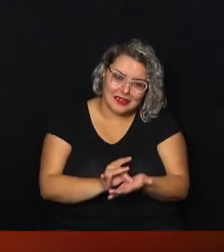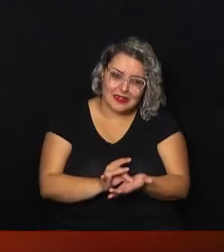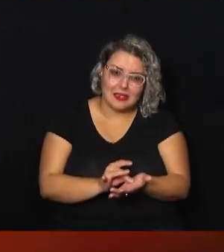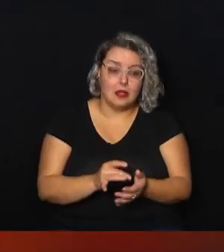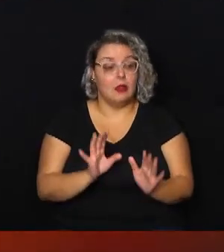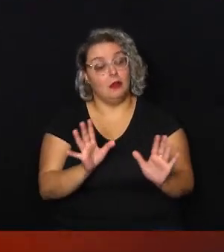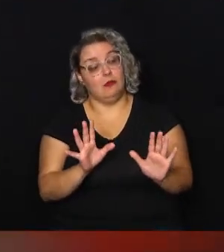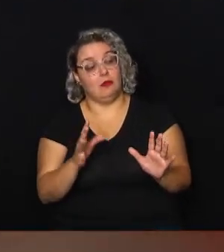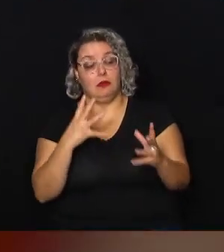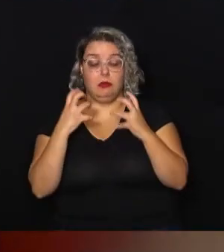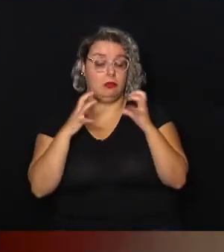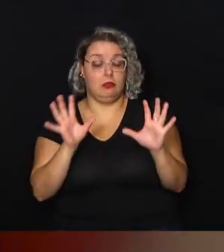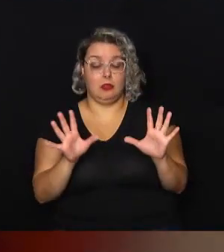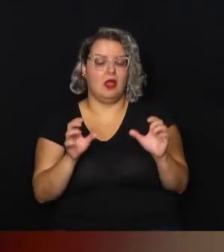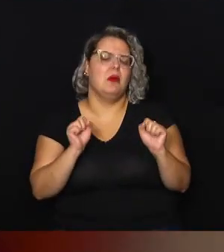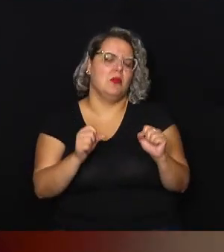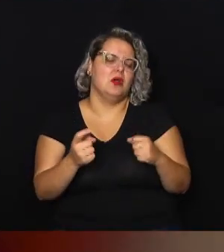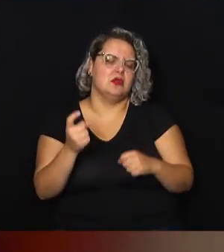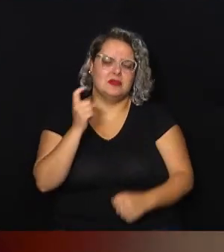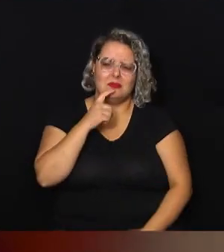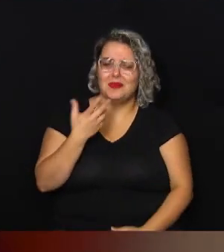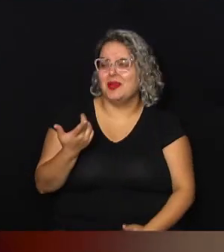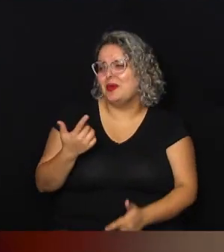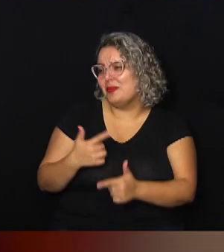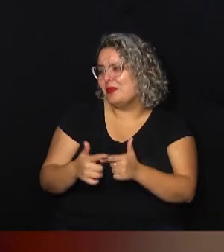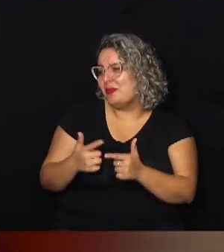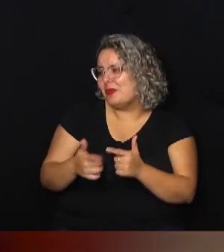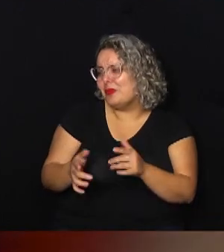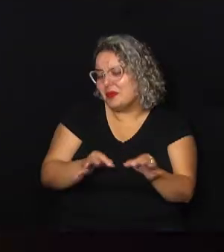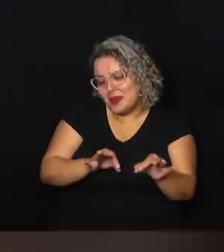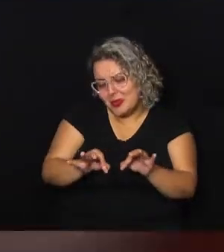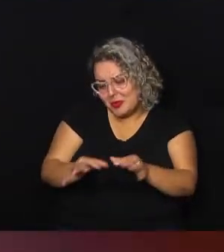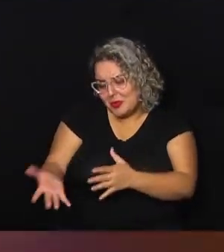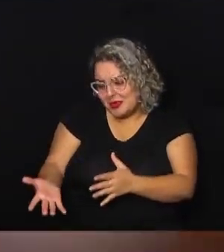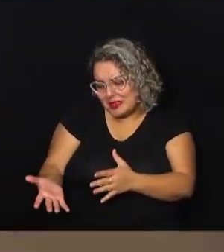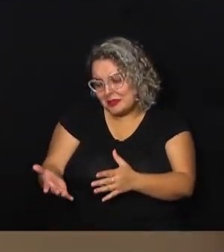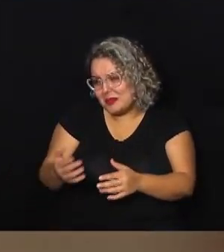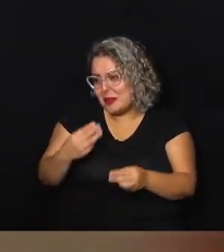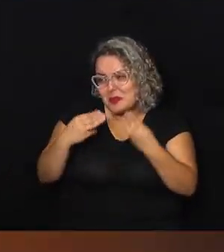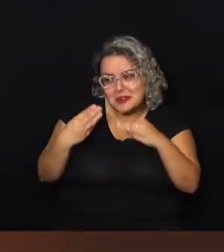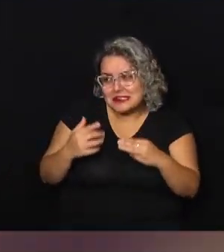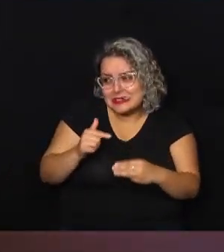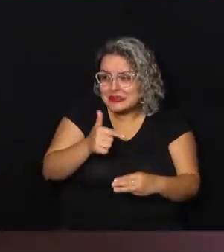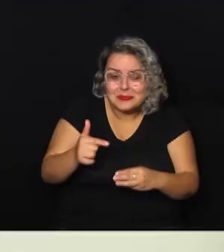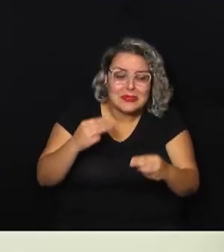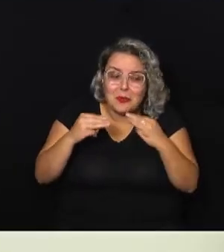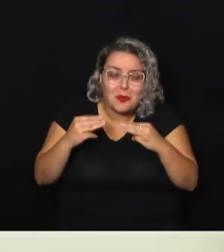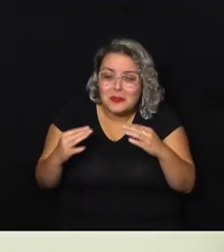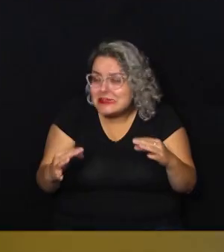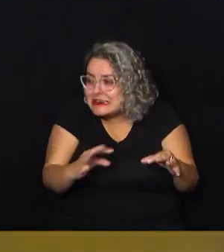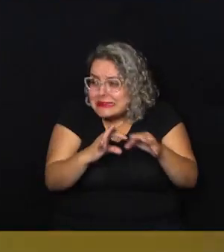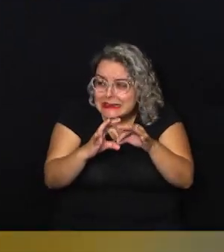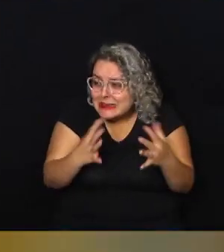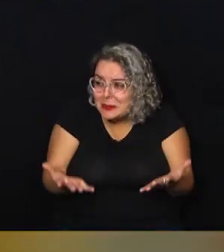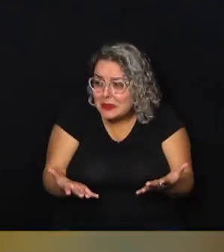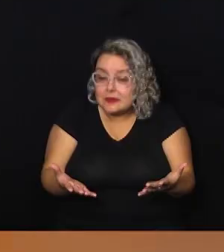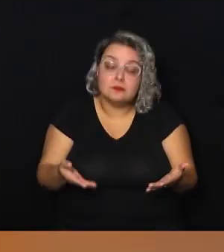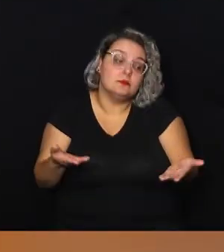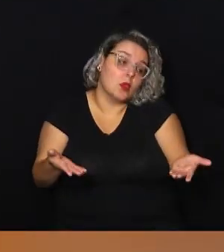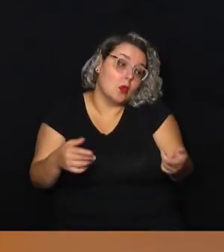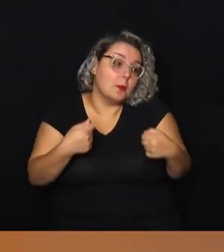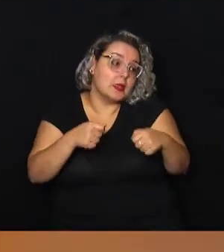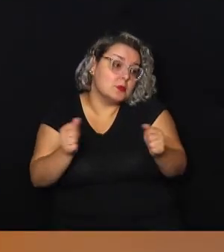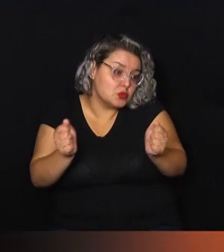aí você pode mentir. É um programa musical que não é realmente sobre a música. Não há música sem harmonia. Então nós deveríamos trabalhar